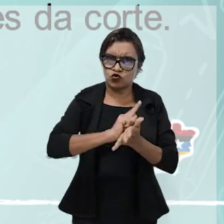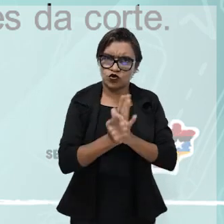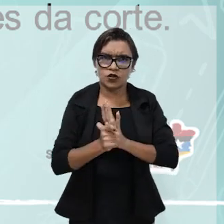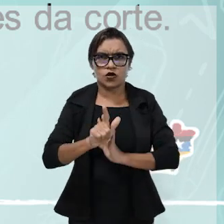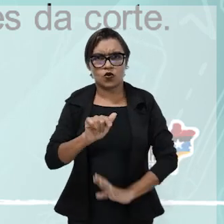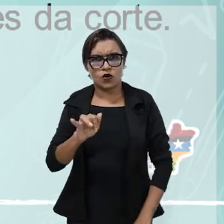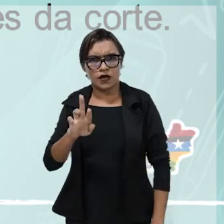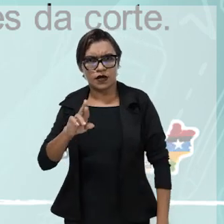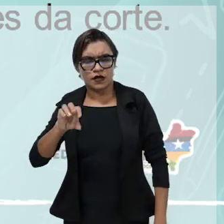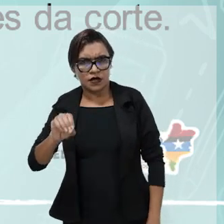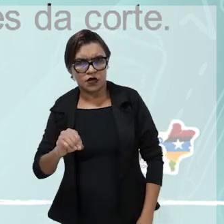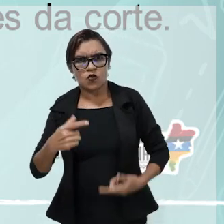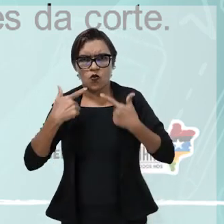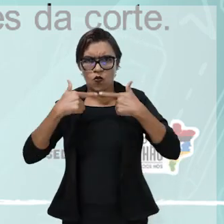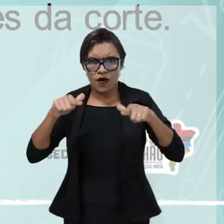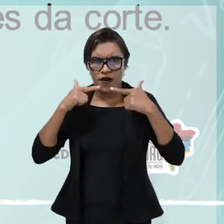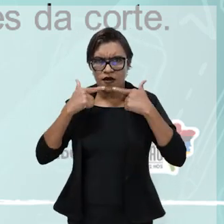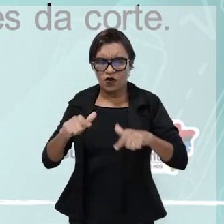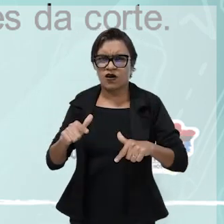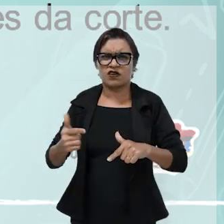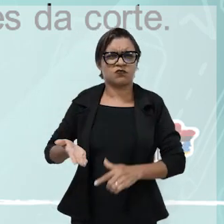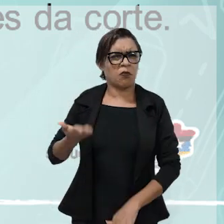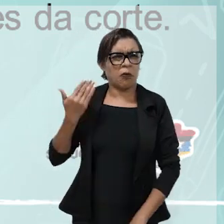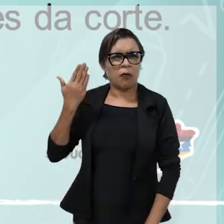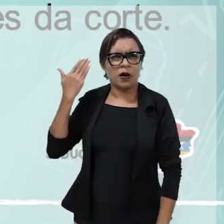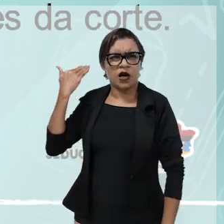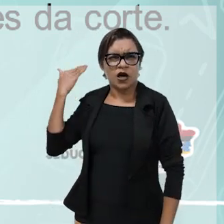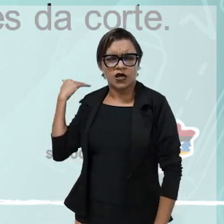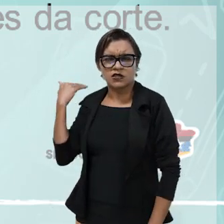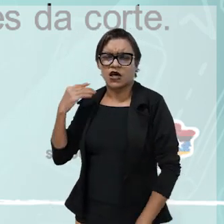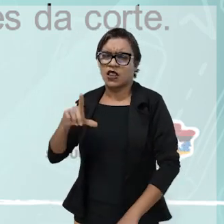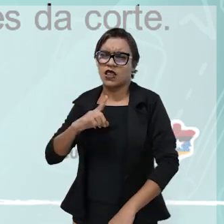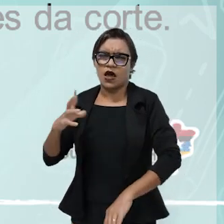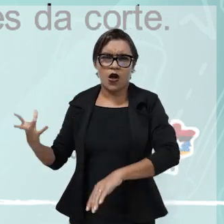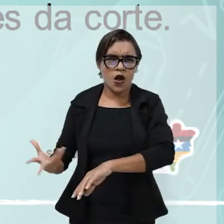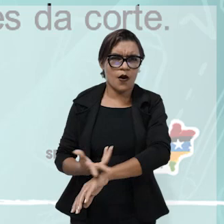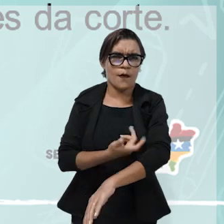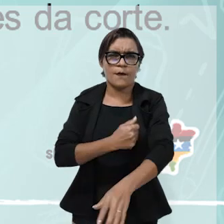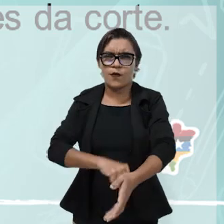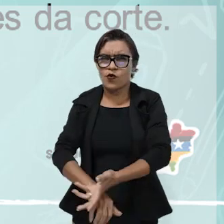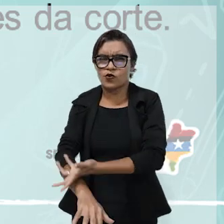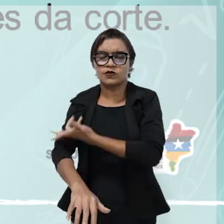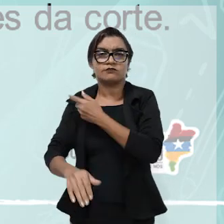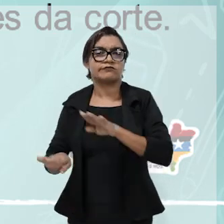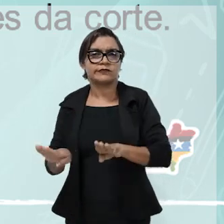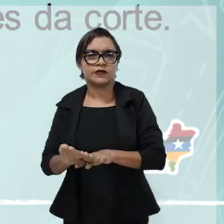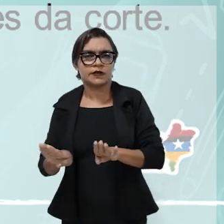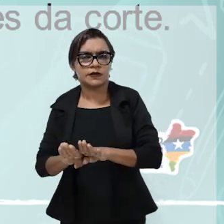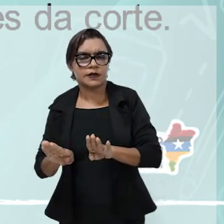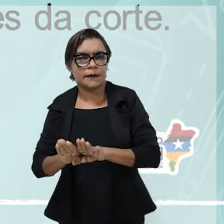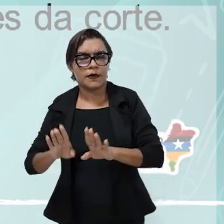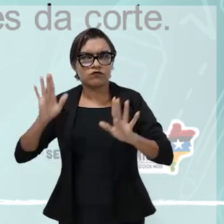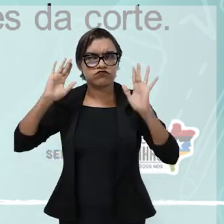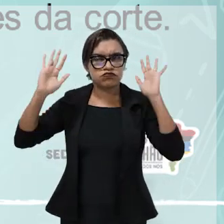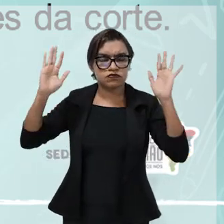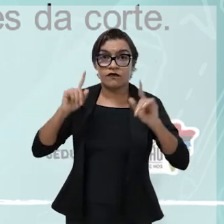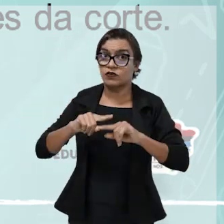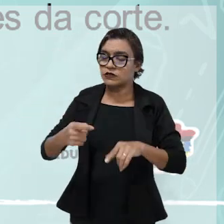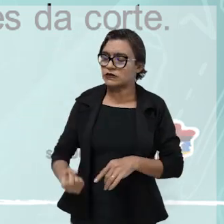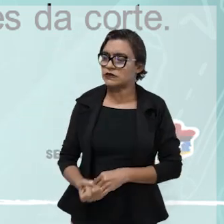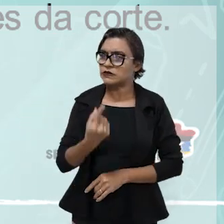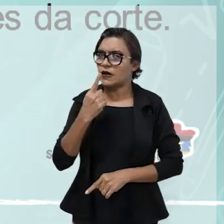tem toda uma linguagem mais arcaica, mais carregada de emoção, de subjetivismo. Então, vocês podem talvez estranhar, mas é